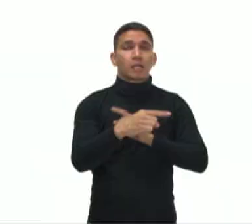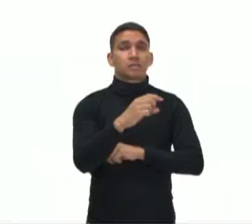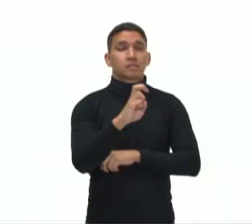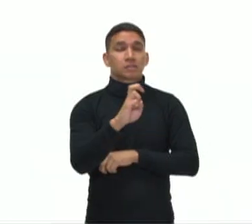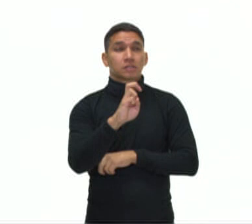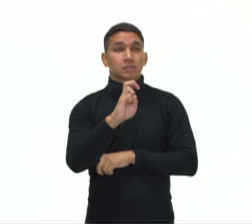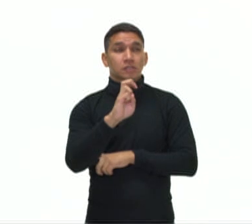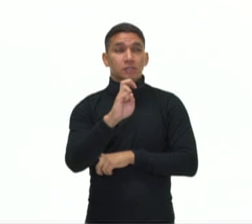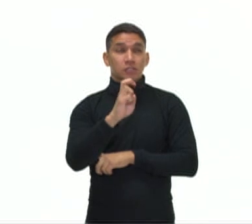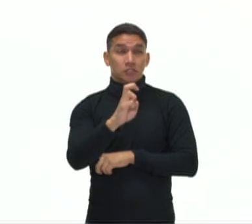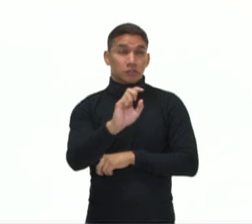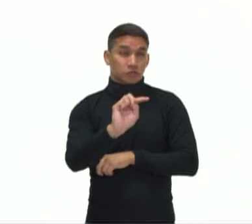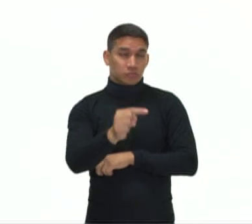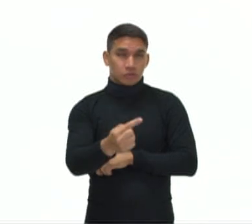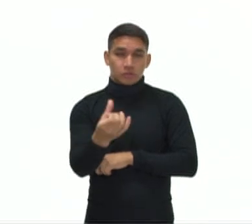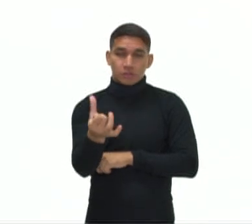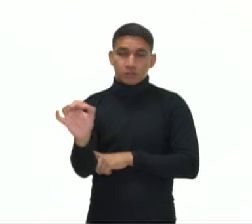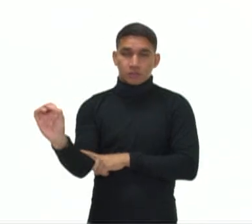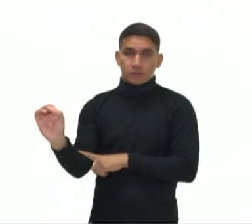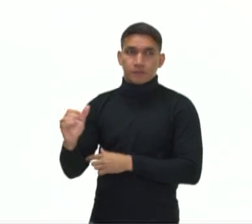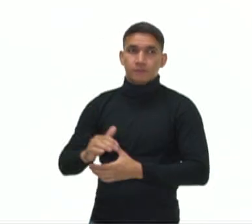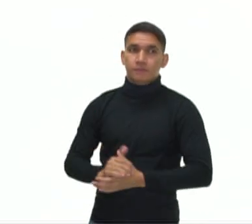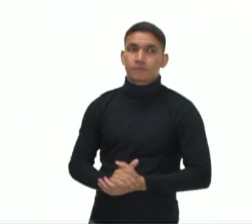chegamos num valor